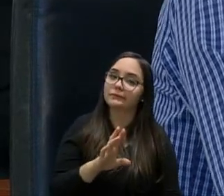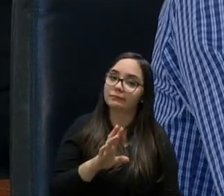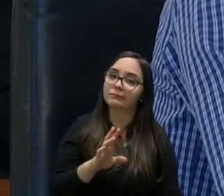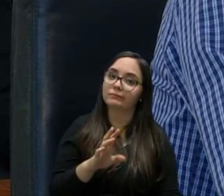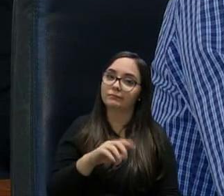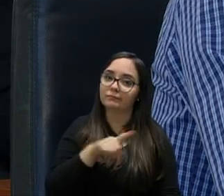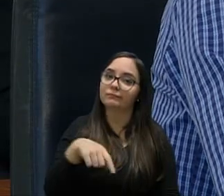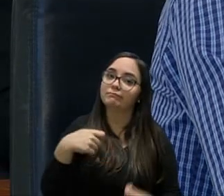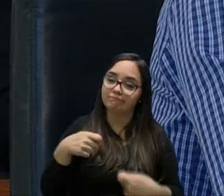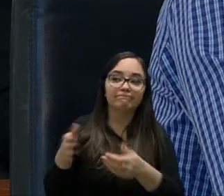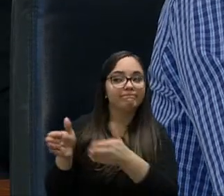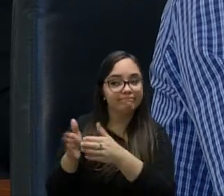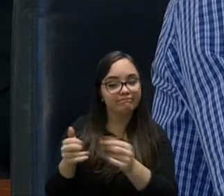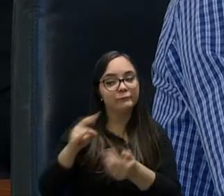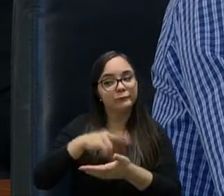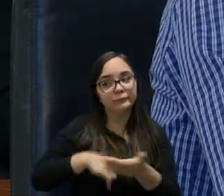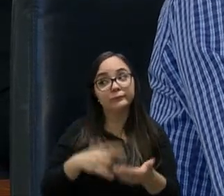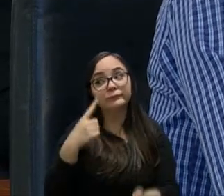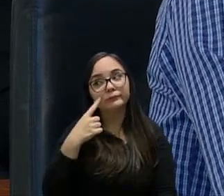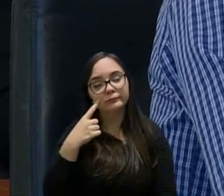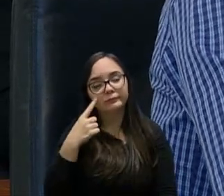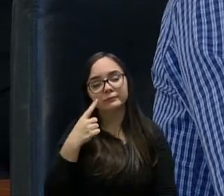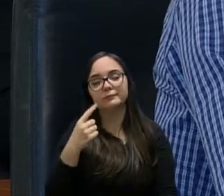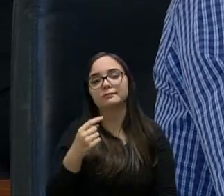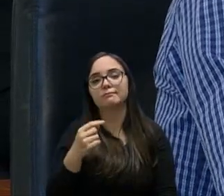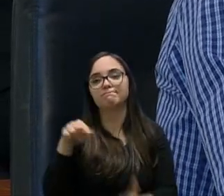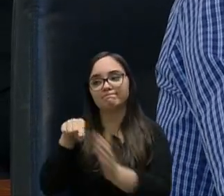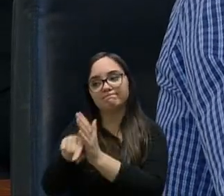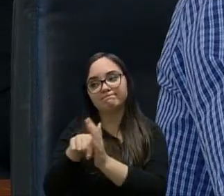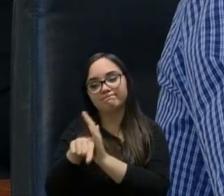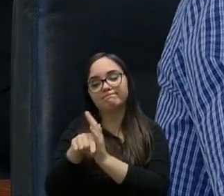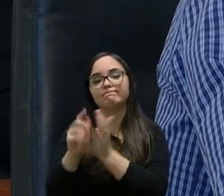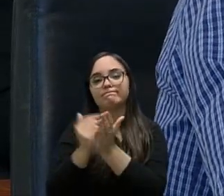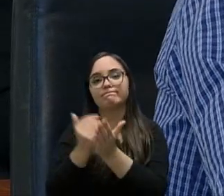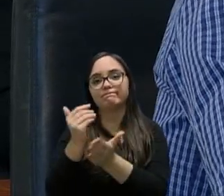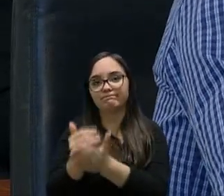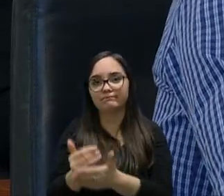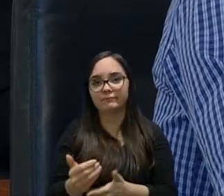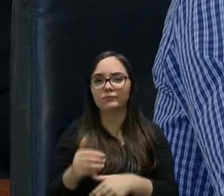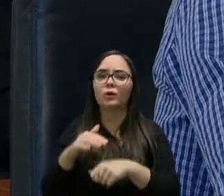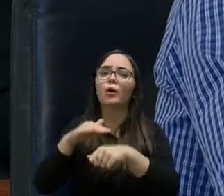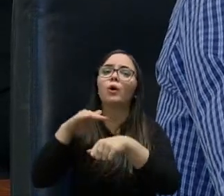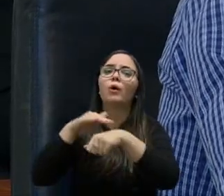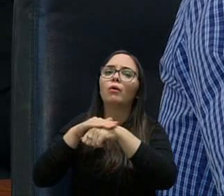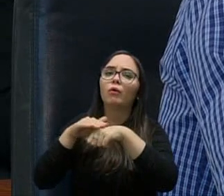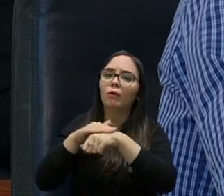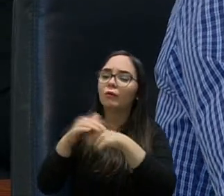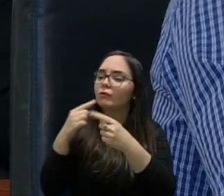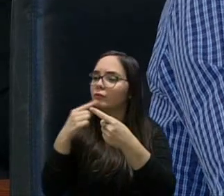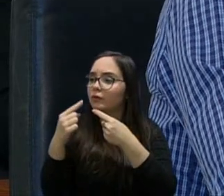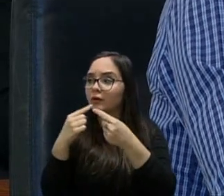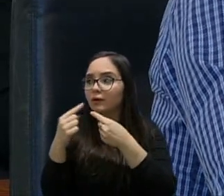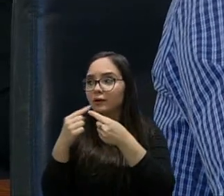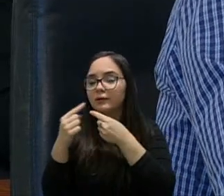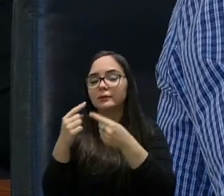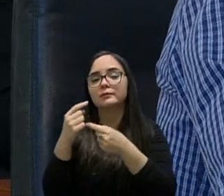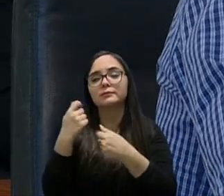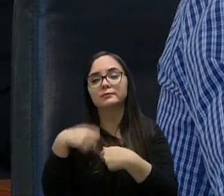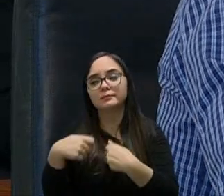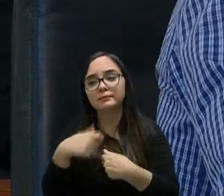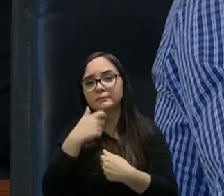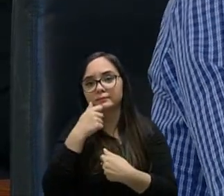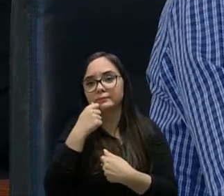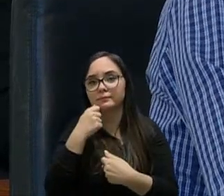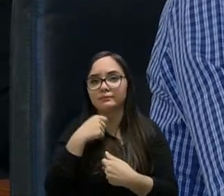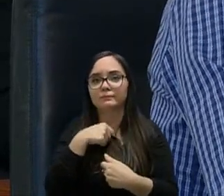requerer os documentos e atrás conversa não paga dívida dizer que tá tudo bonito meu filho